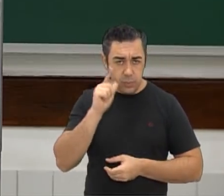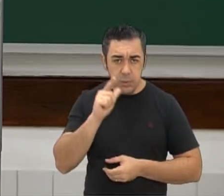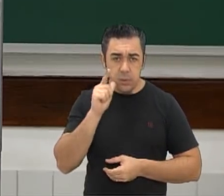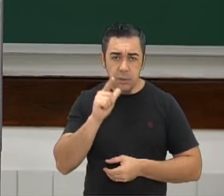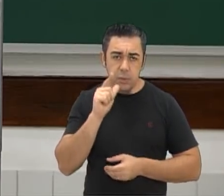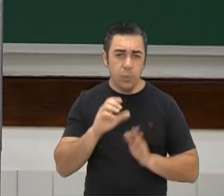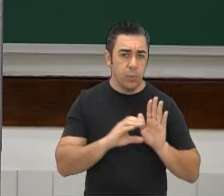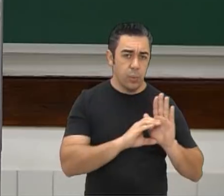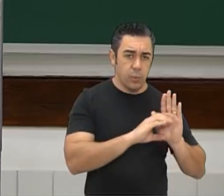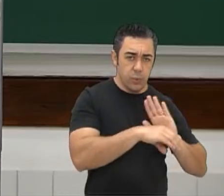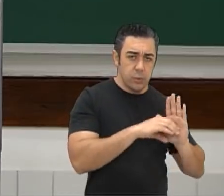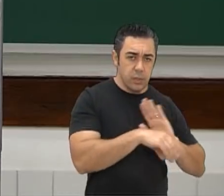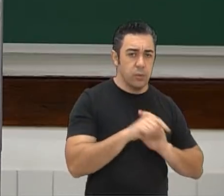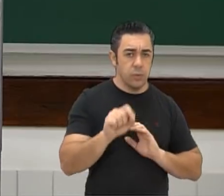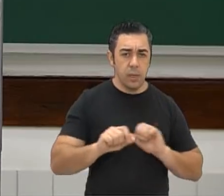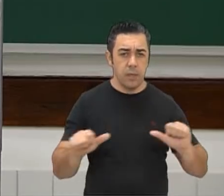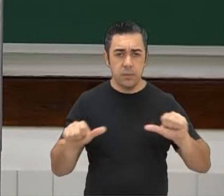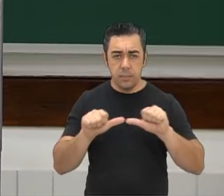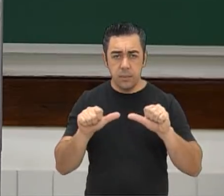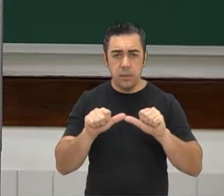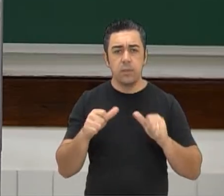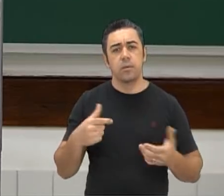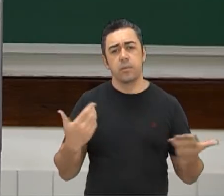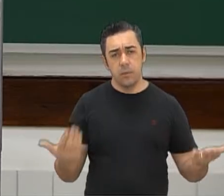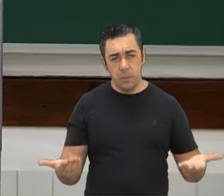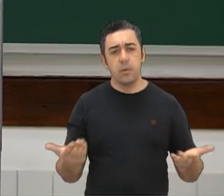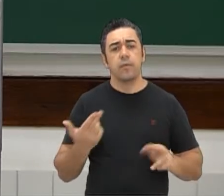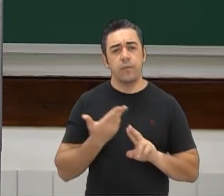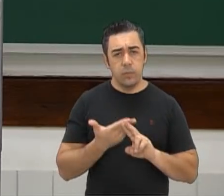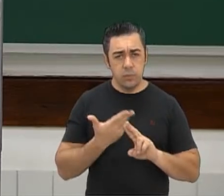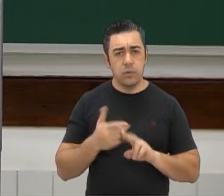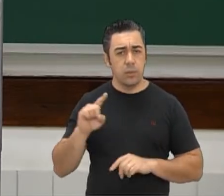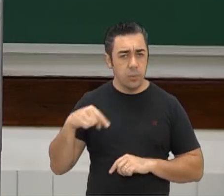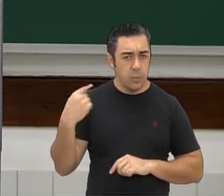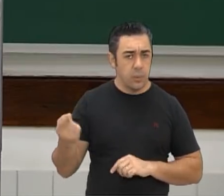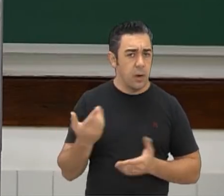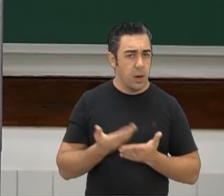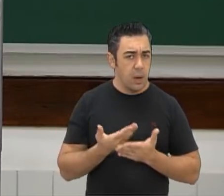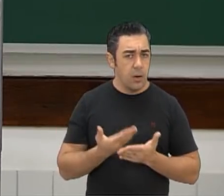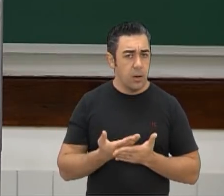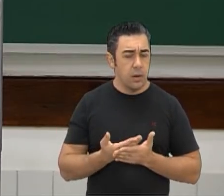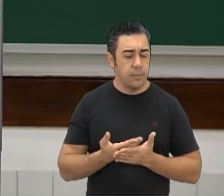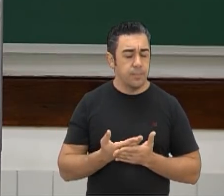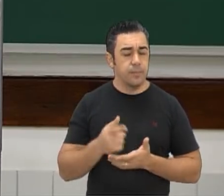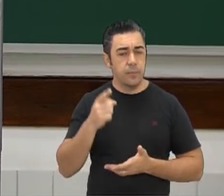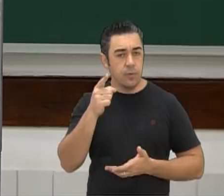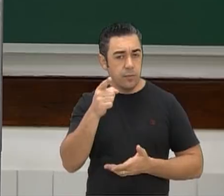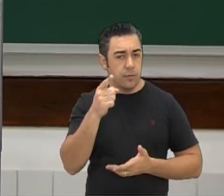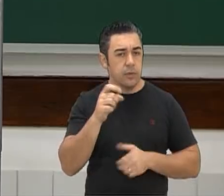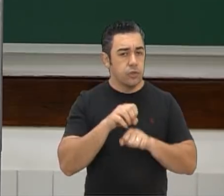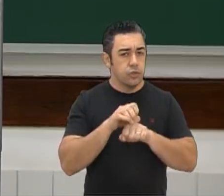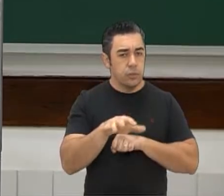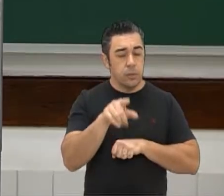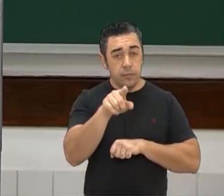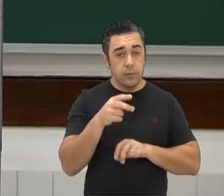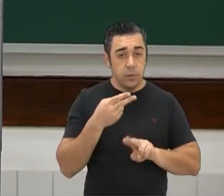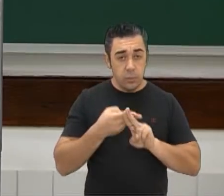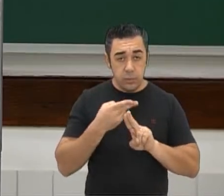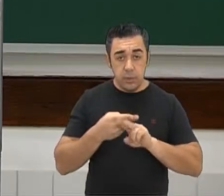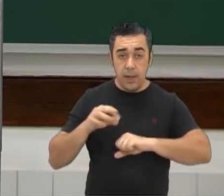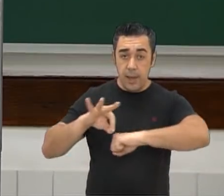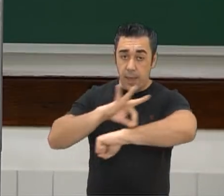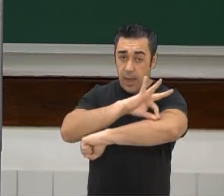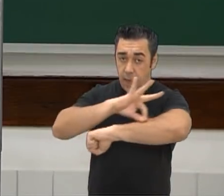esse conceito de simetria, a gente vai estar utilizando ele nas próximas aulas. Então, reforçando, utilizar a